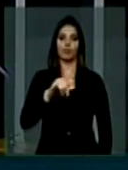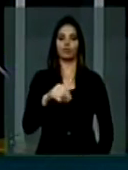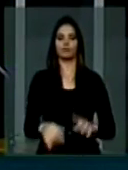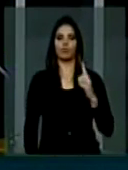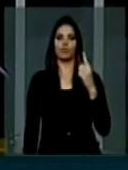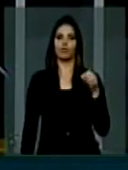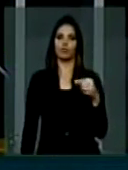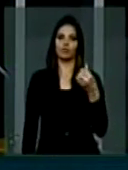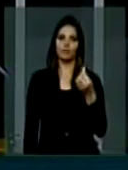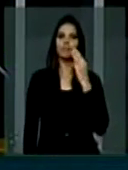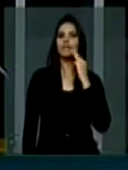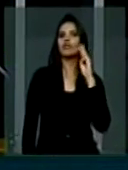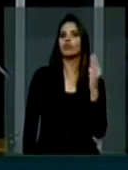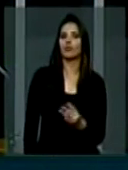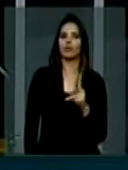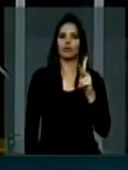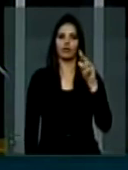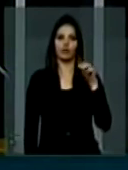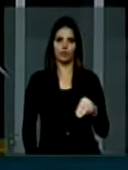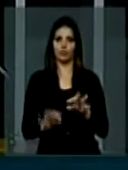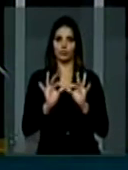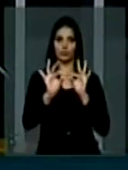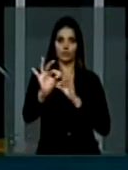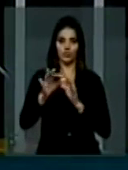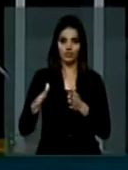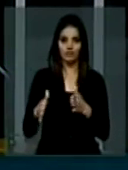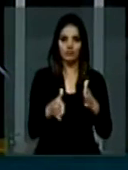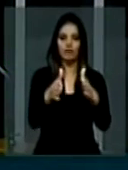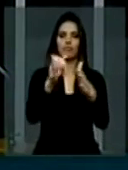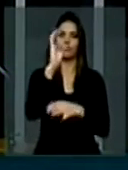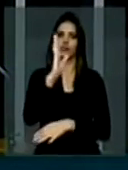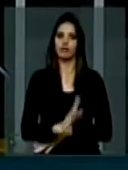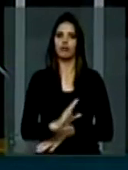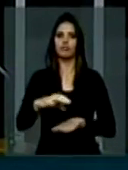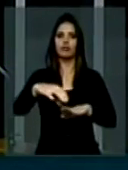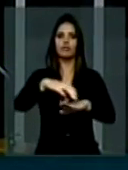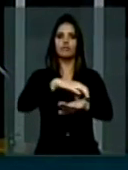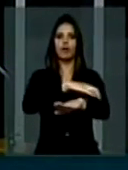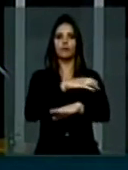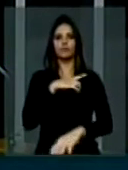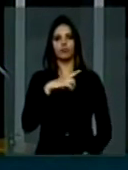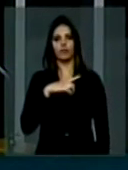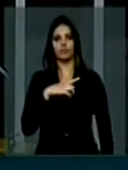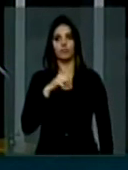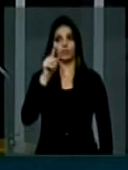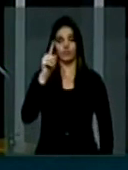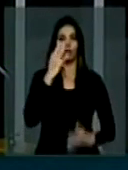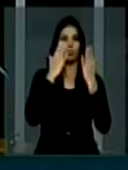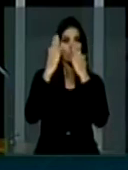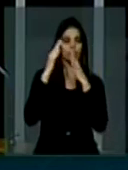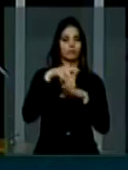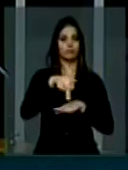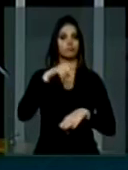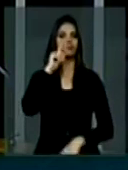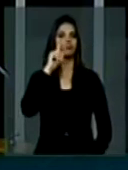1,6 milhões de quilômetros de estradas brasileiras são asfaltados, enquanto nos Estados Unidos